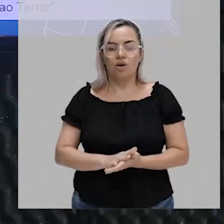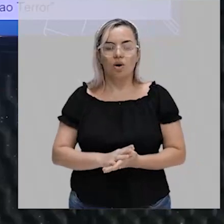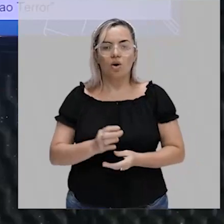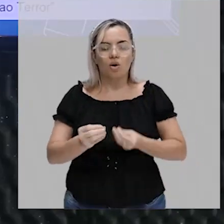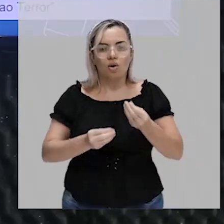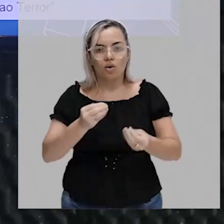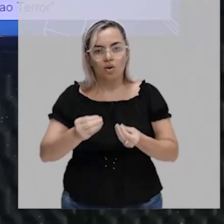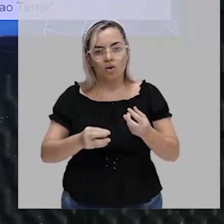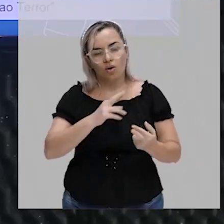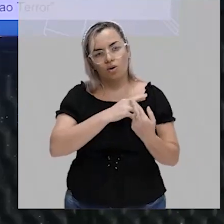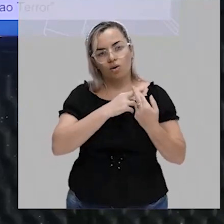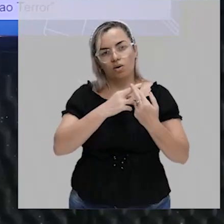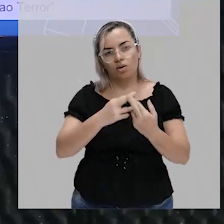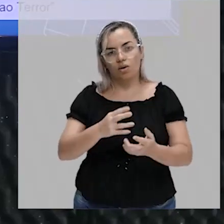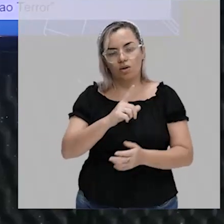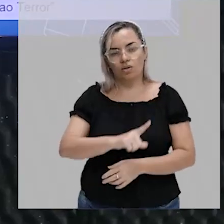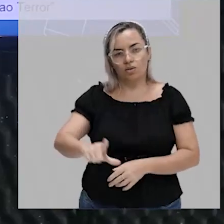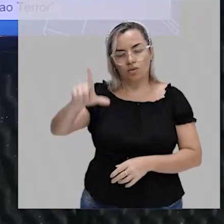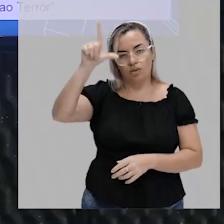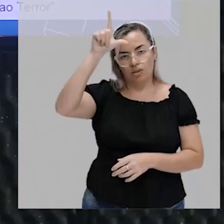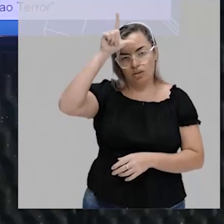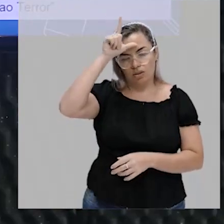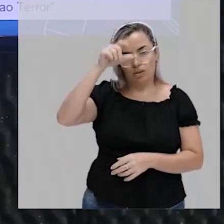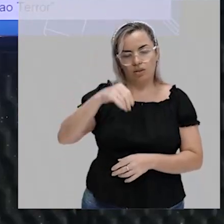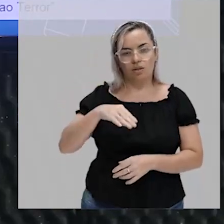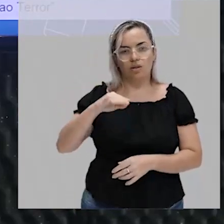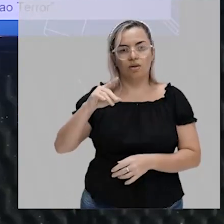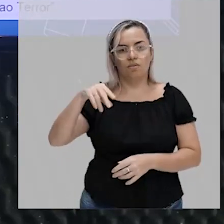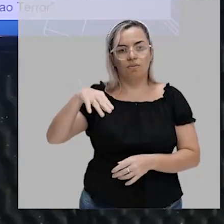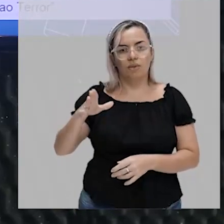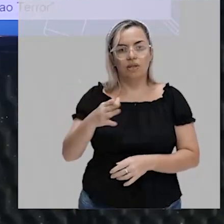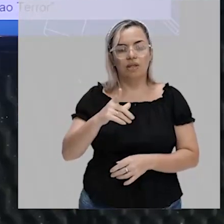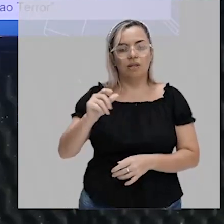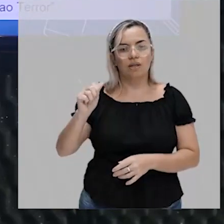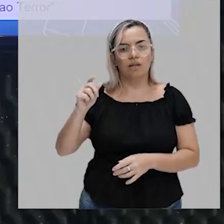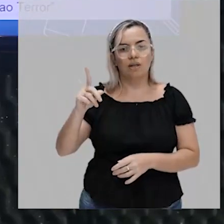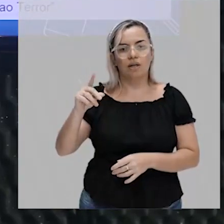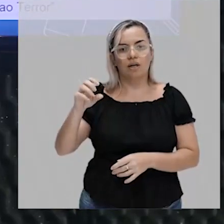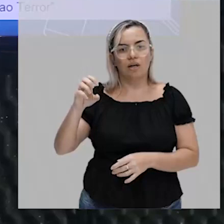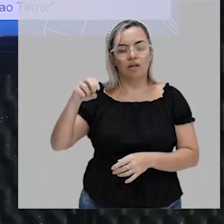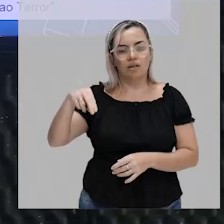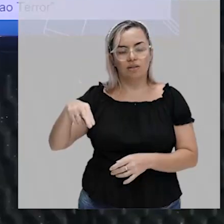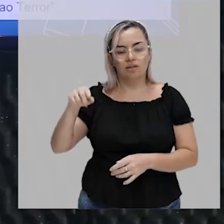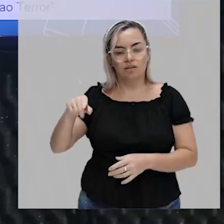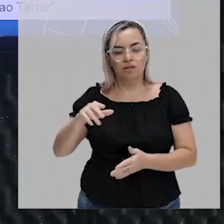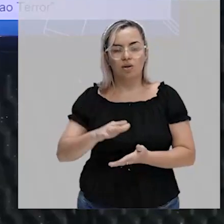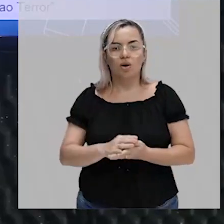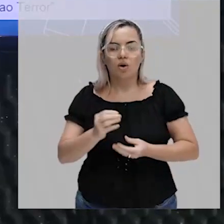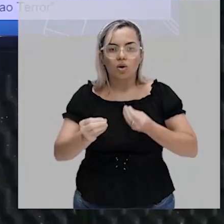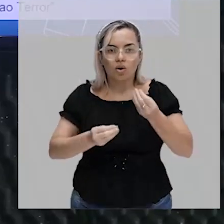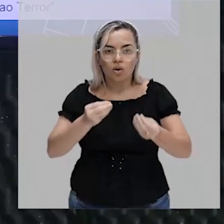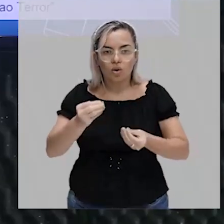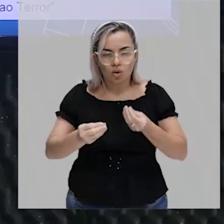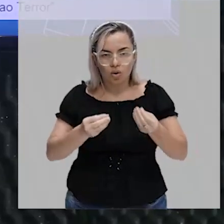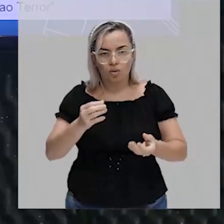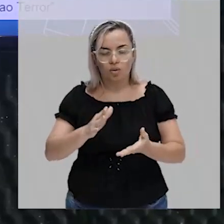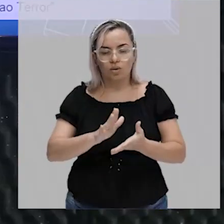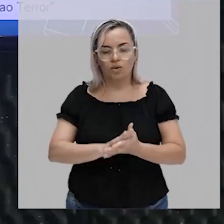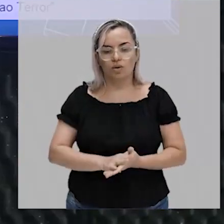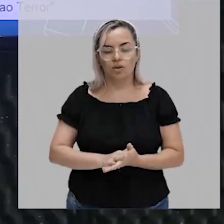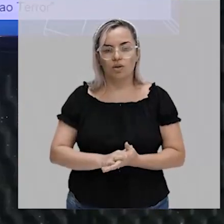de setembro, na figura do seu líder Osama Bin Laden. A base de apoio da Al-Qaeda estava situada no Afeganistão. E o